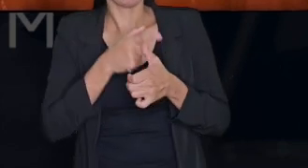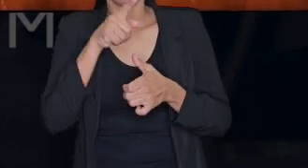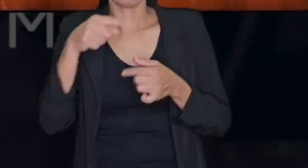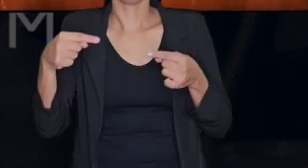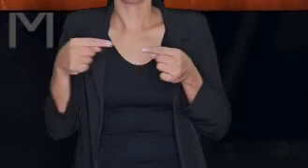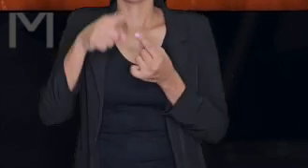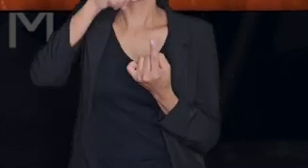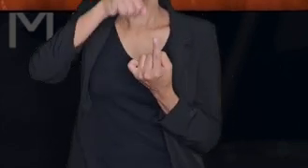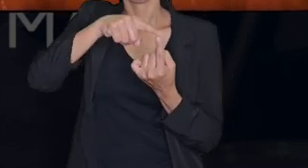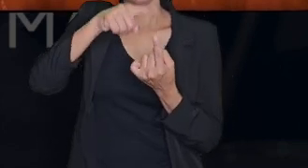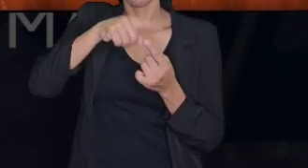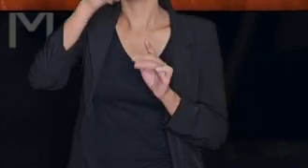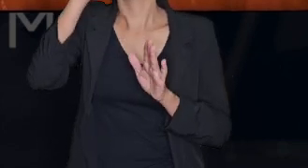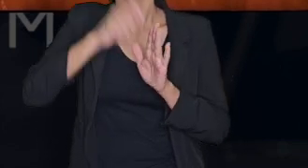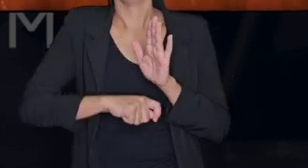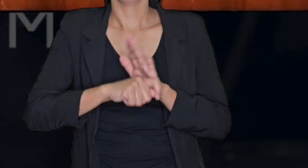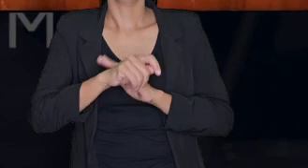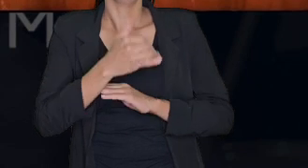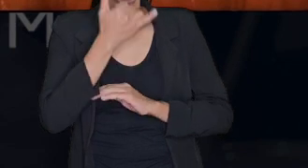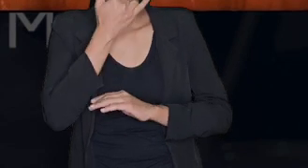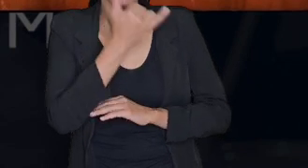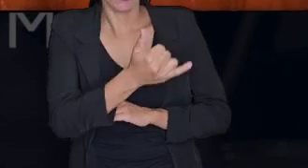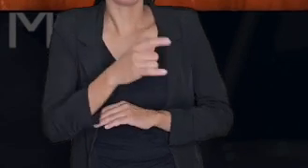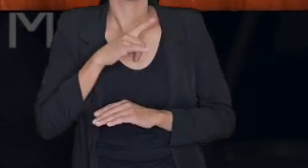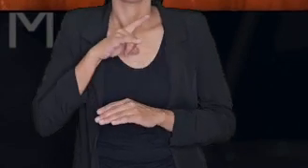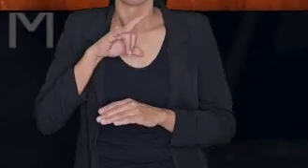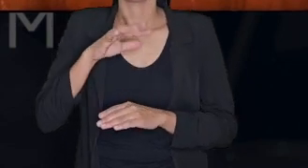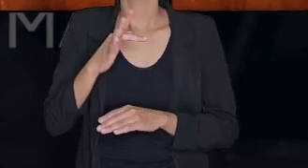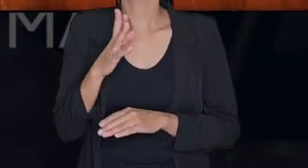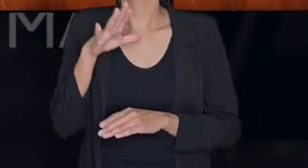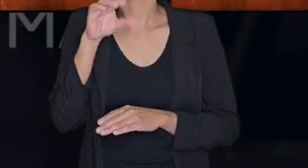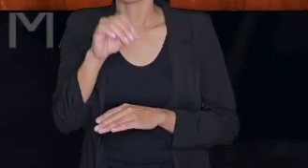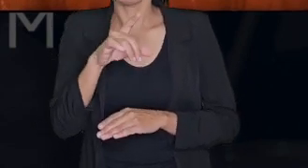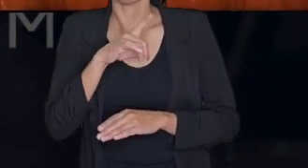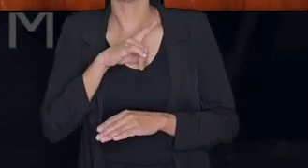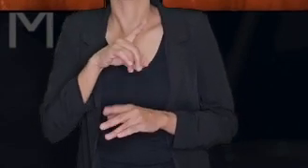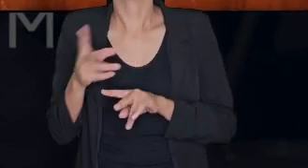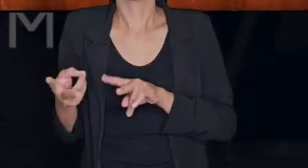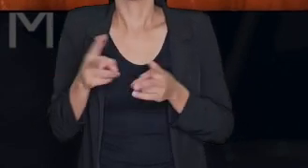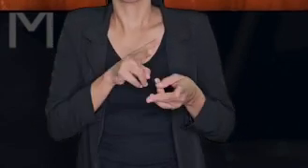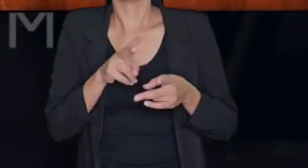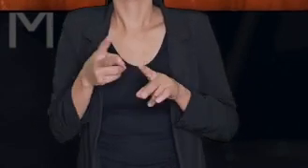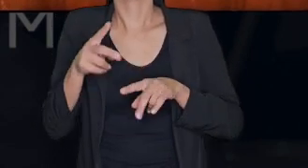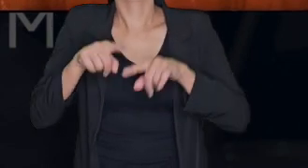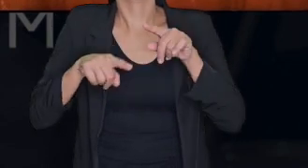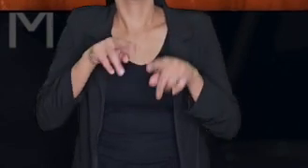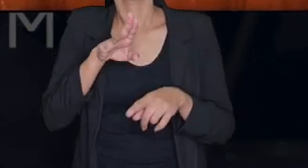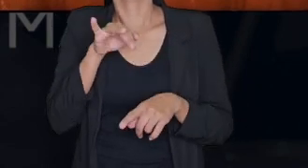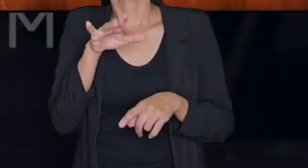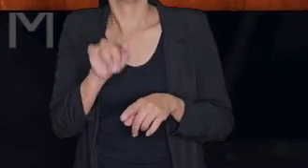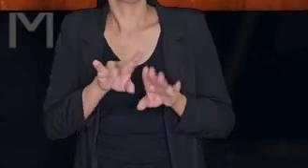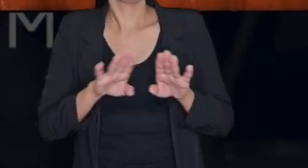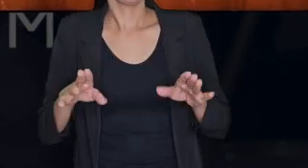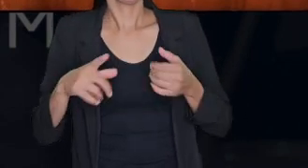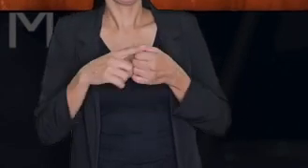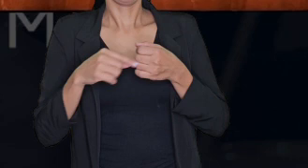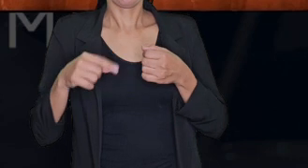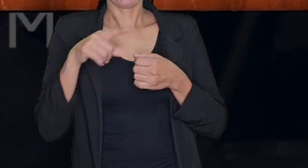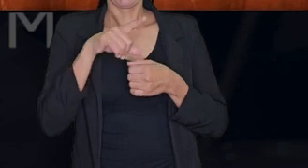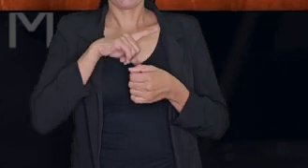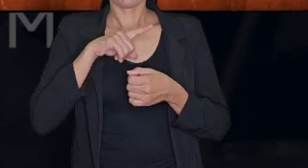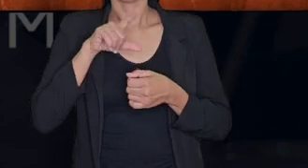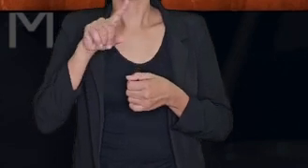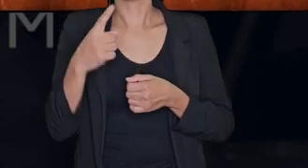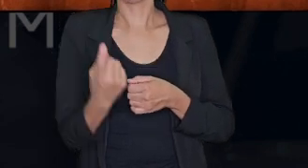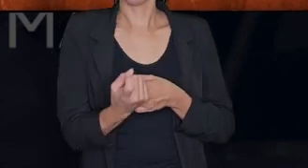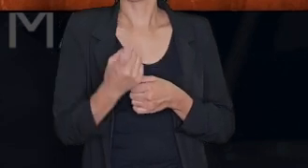o credor for um credor tributário, foi mal, haverá essa ineficácia por fraude na alienação. A não ser que,